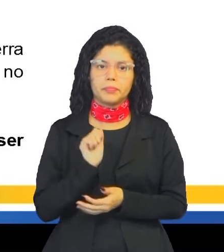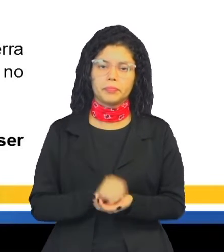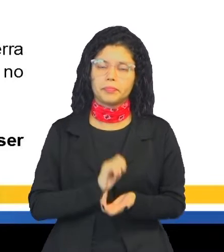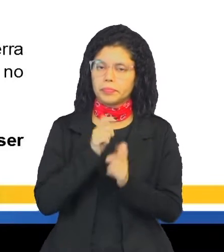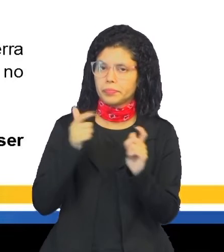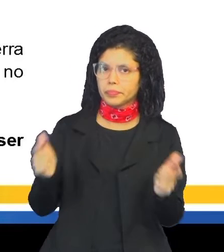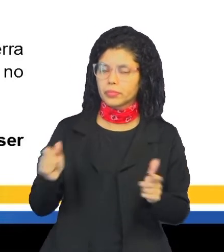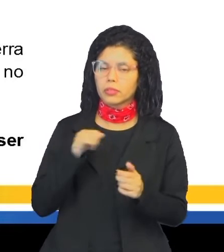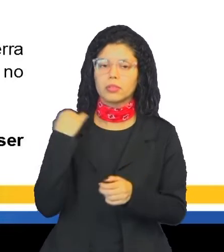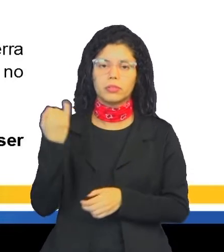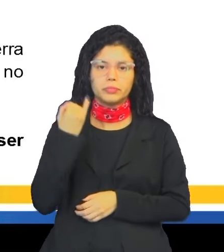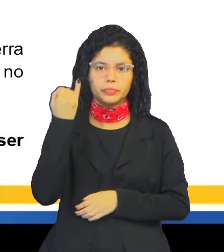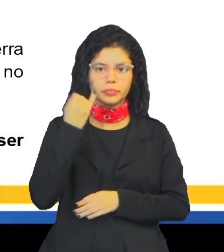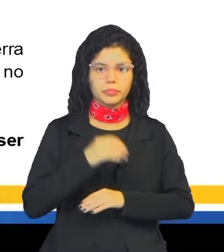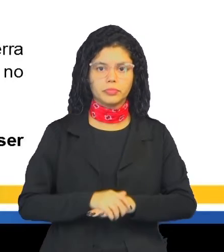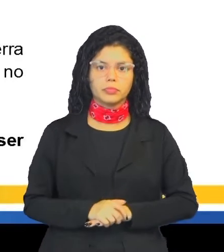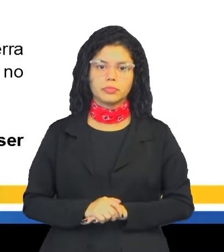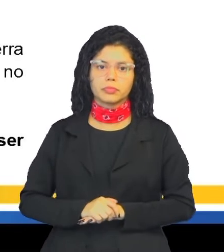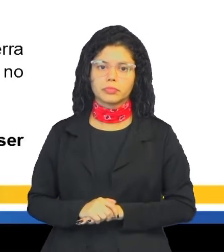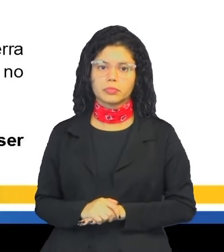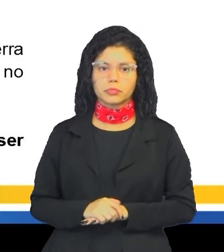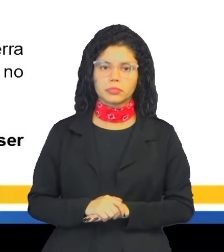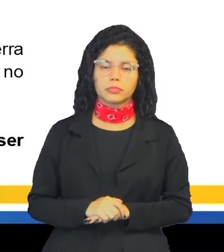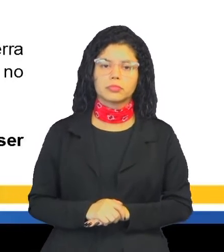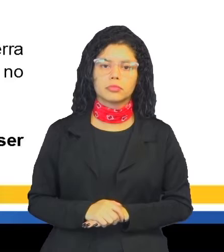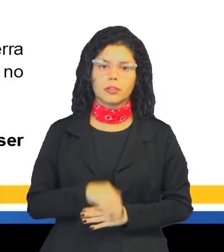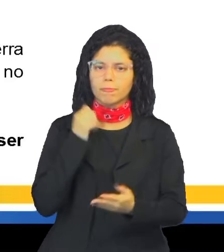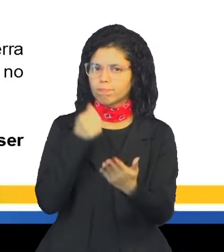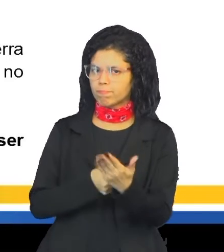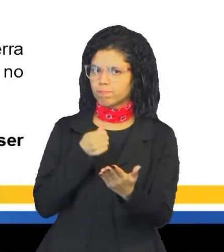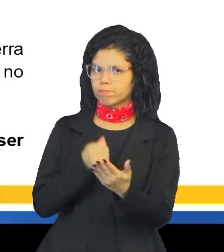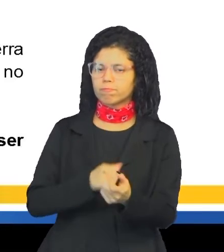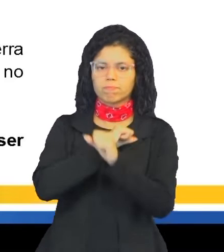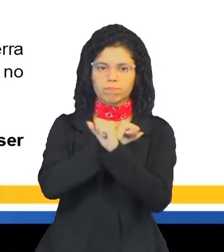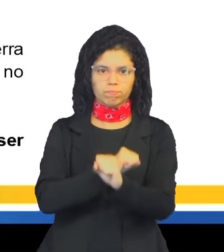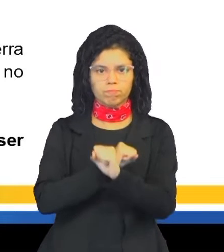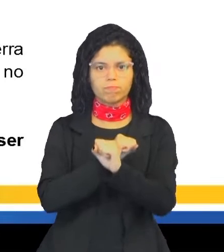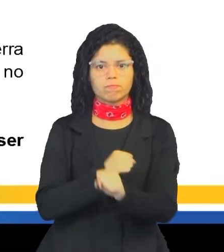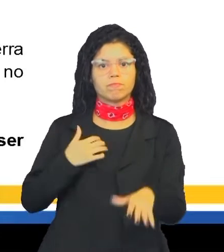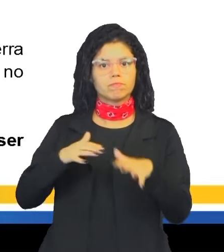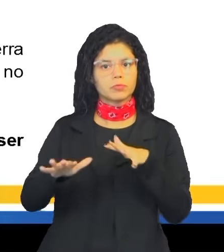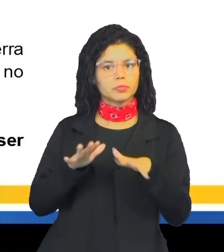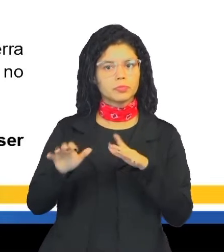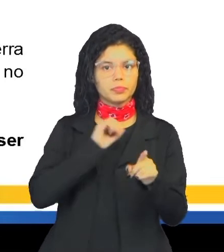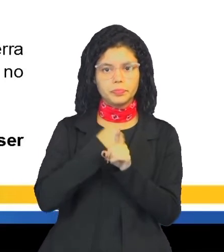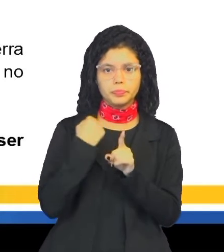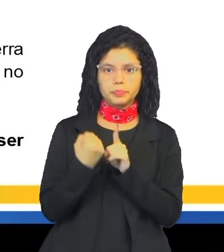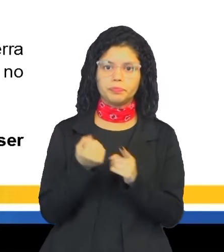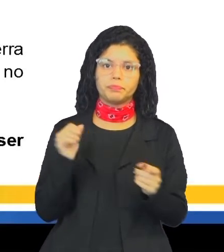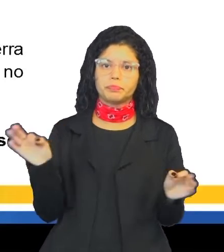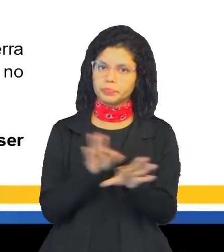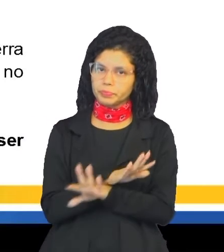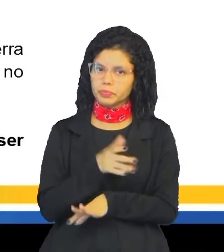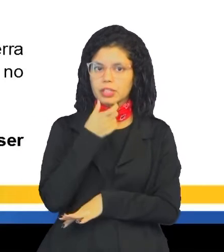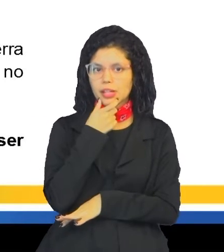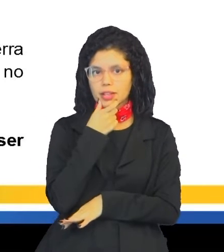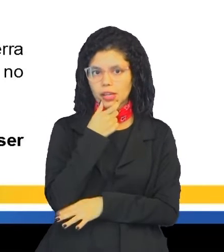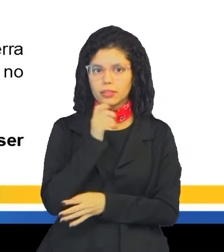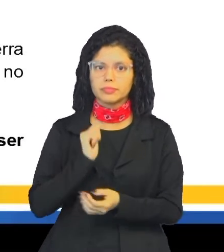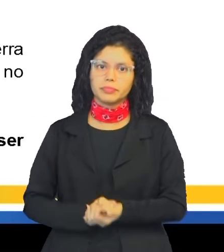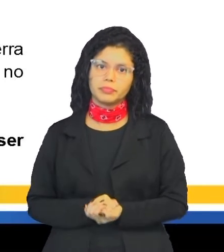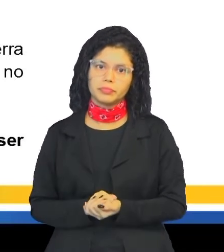grandes expoentes do movimento abolicionista brasileiro. A resistência dos escravizados, né, o movimento social abolicionista,